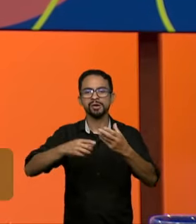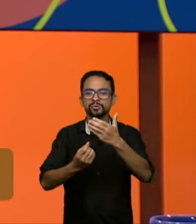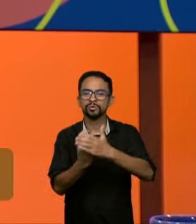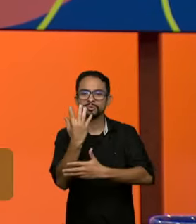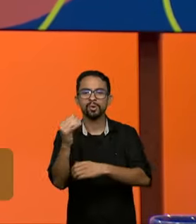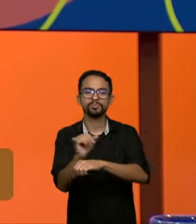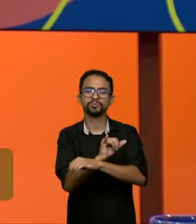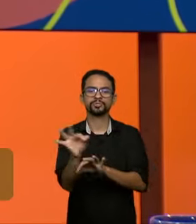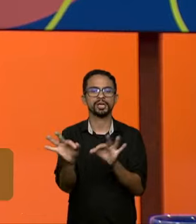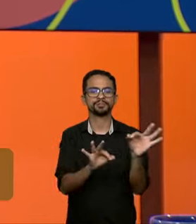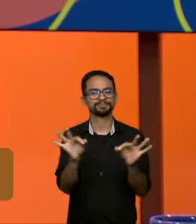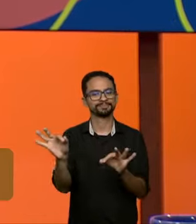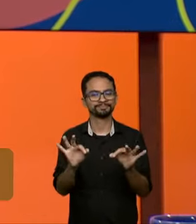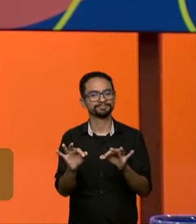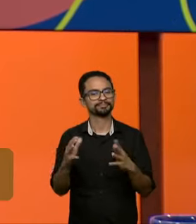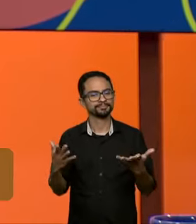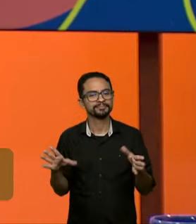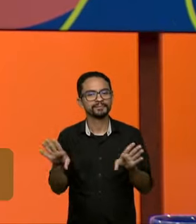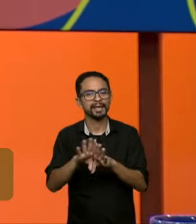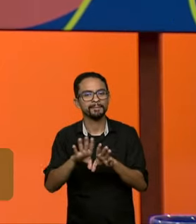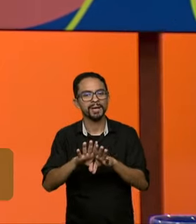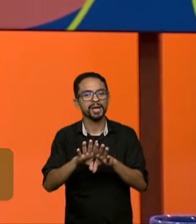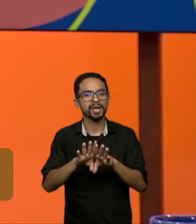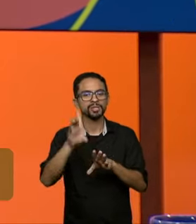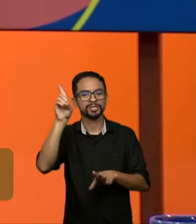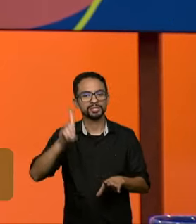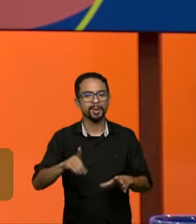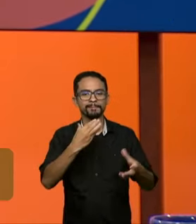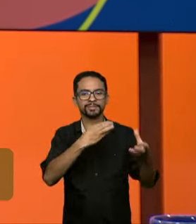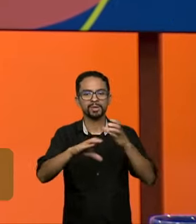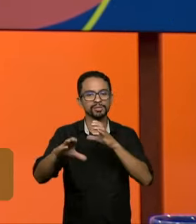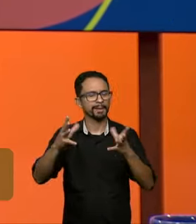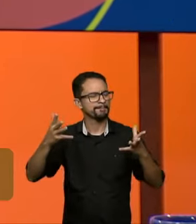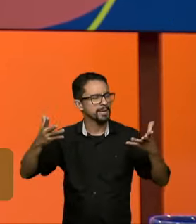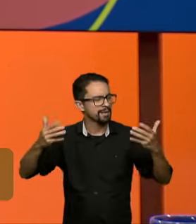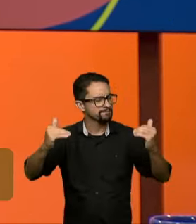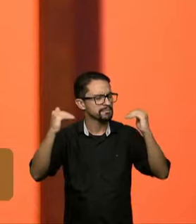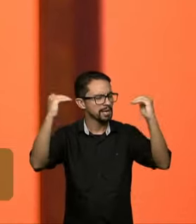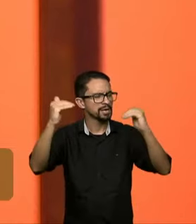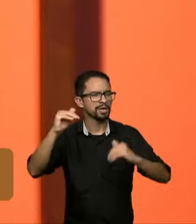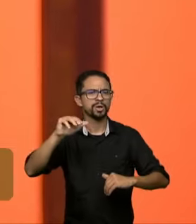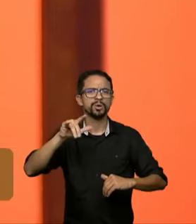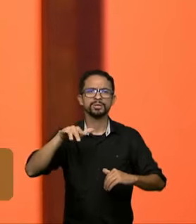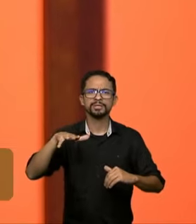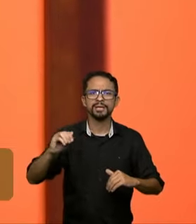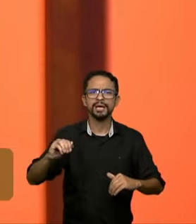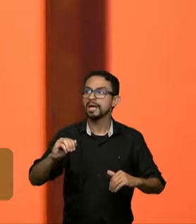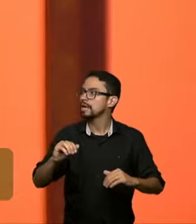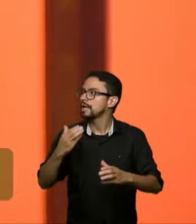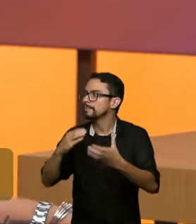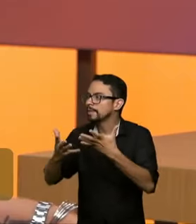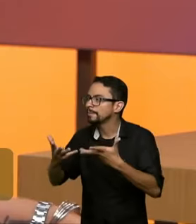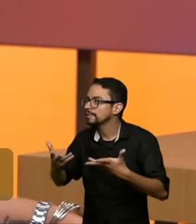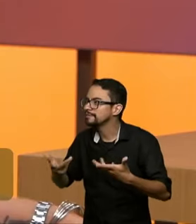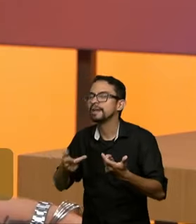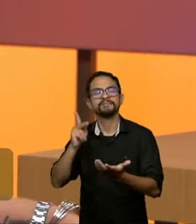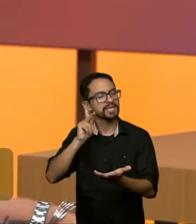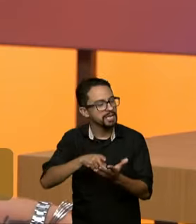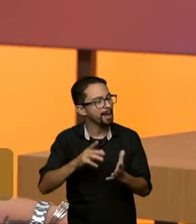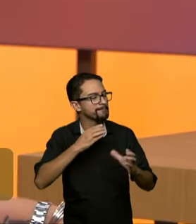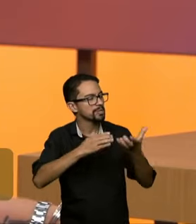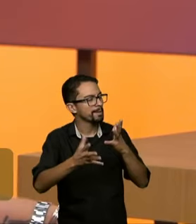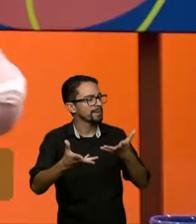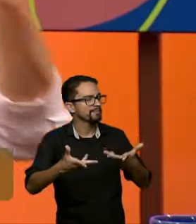do projeto. A gente tem a direção musical divina do Tony Lucchesi. E com músicas incríveis, músicas, né? Músicas incríveis, só